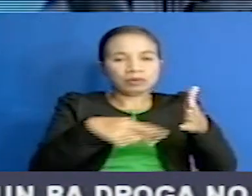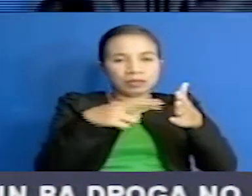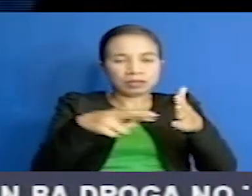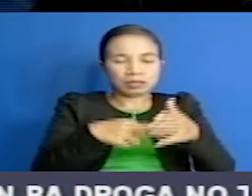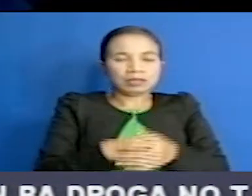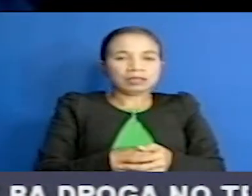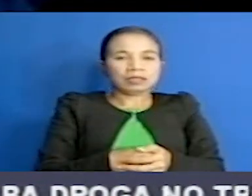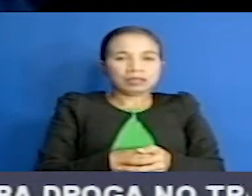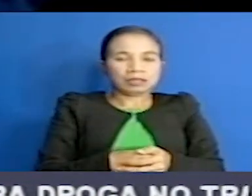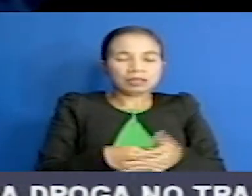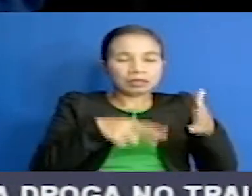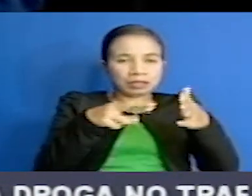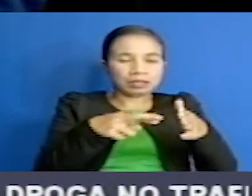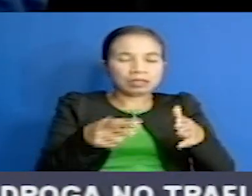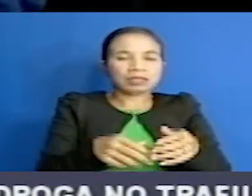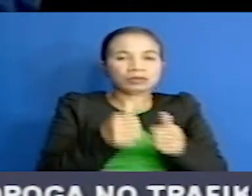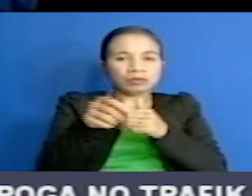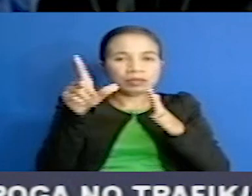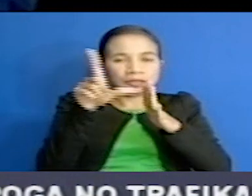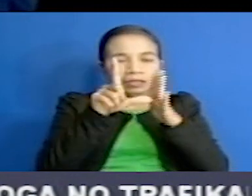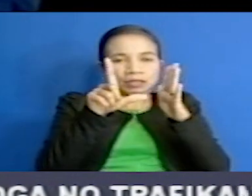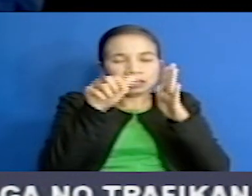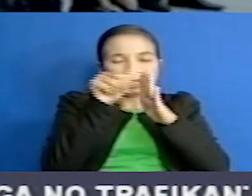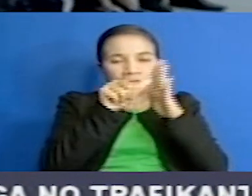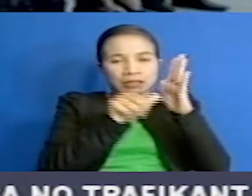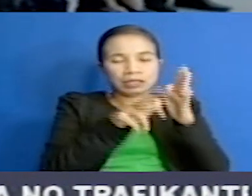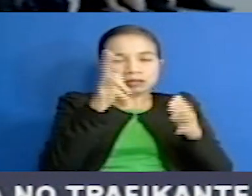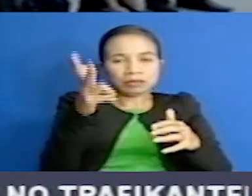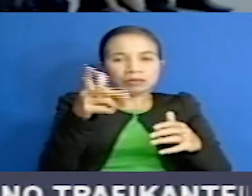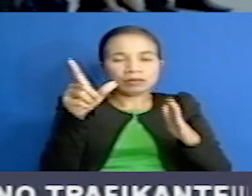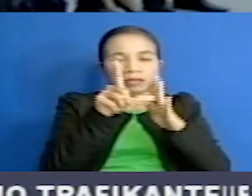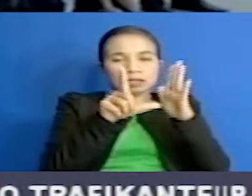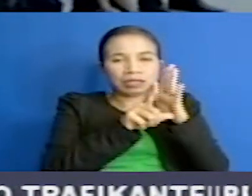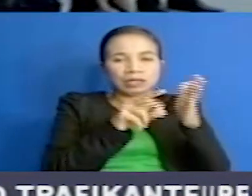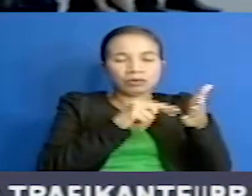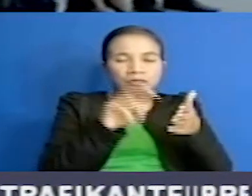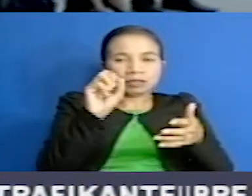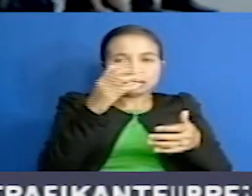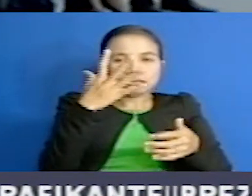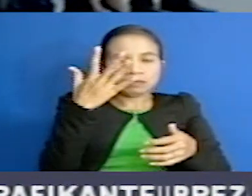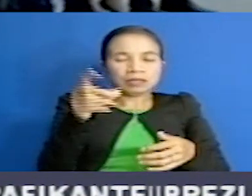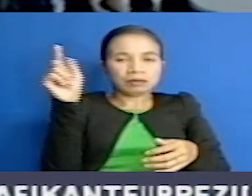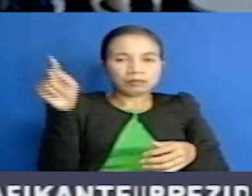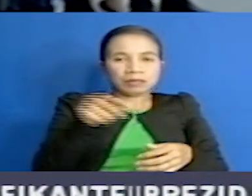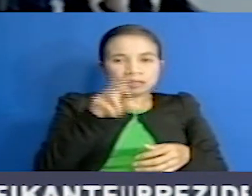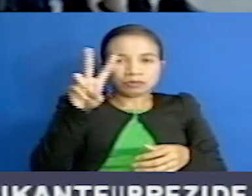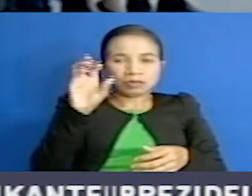requisitos legais. Tira artigo tolo nulo, decreto-lei número Sanlu Ressin Lima, barra Rion Rua,